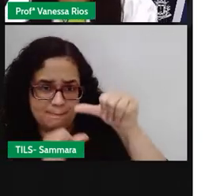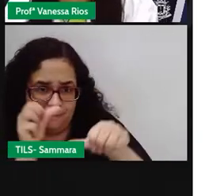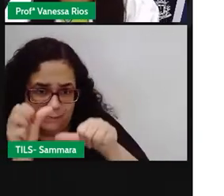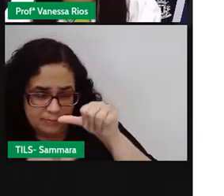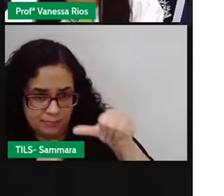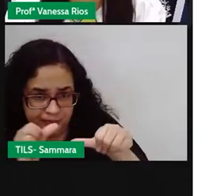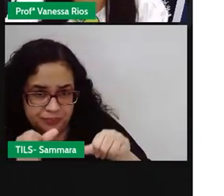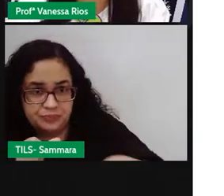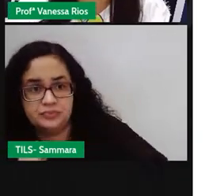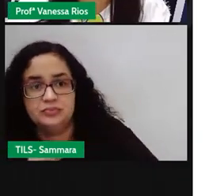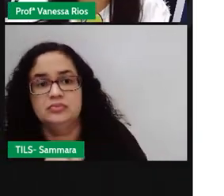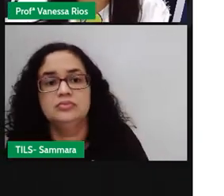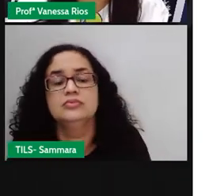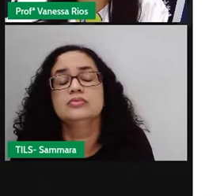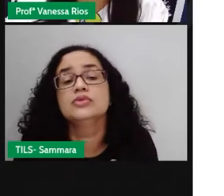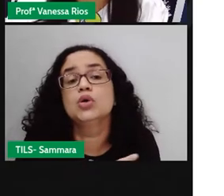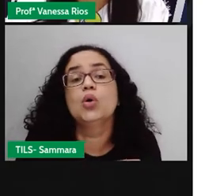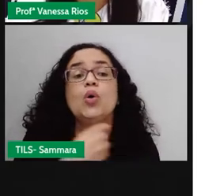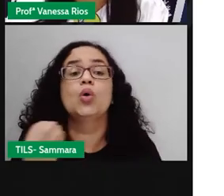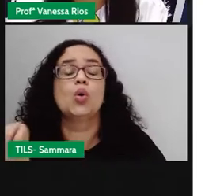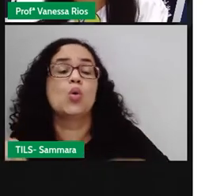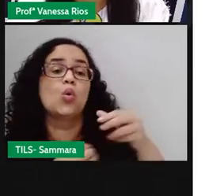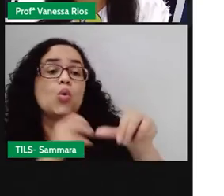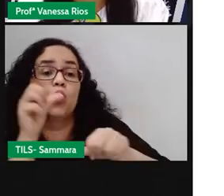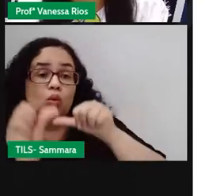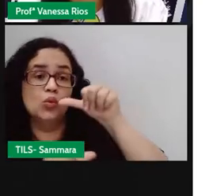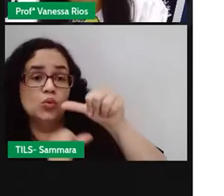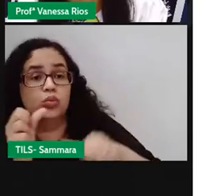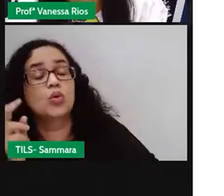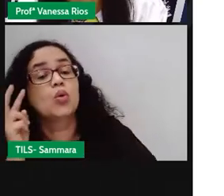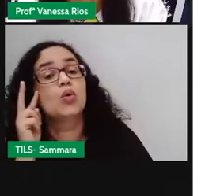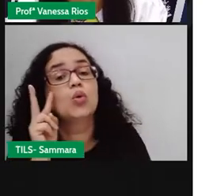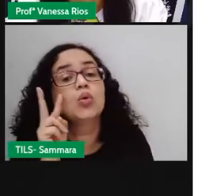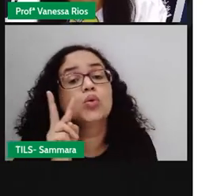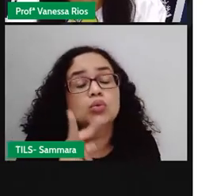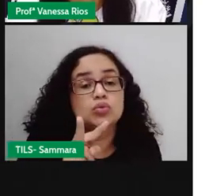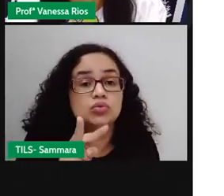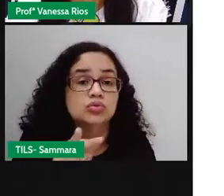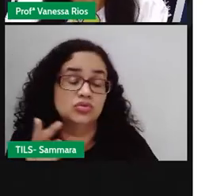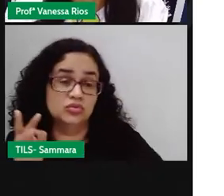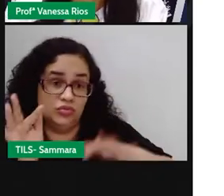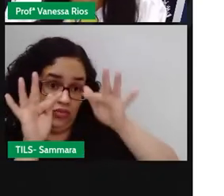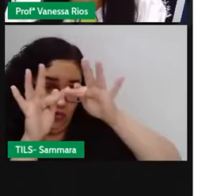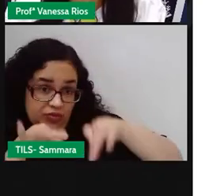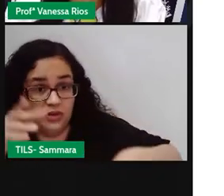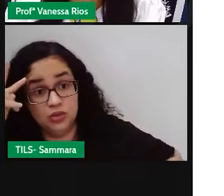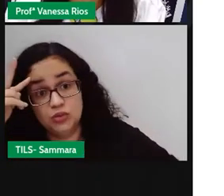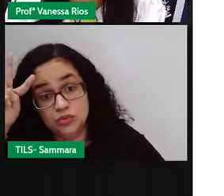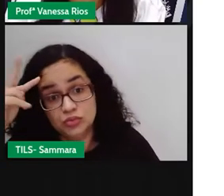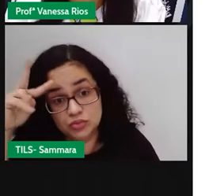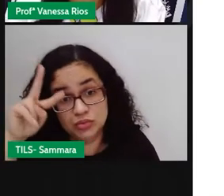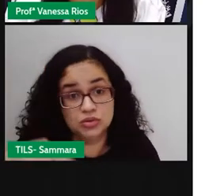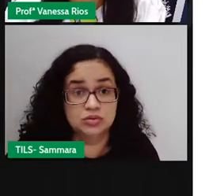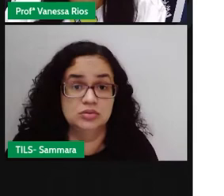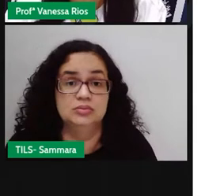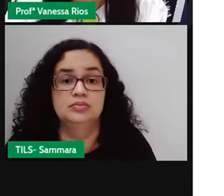mudaria? De que forma você mudaria? Qual o seu olhar sobre o final de uma história?